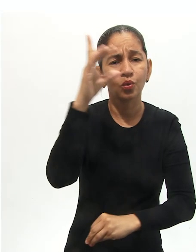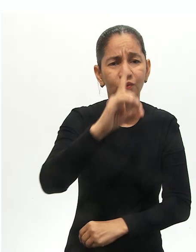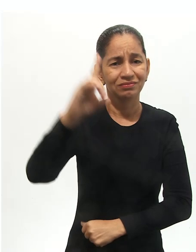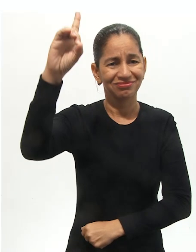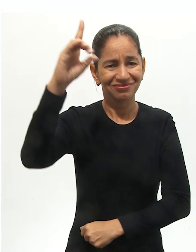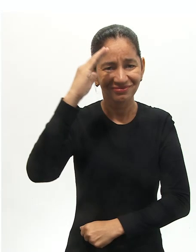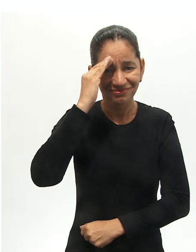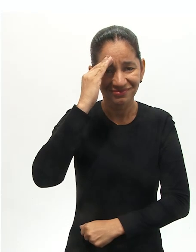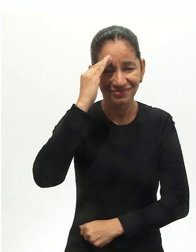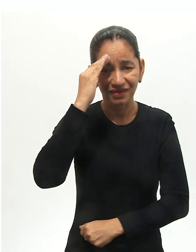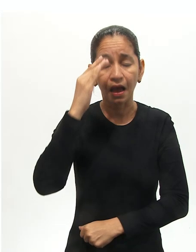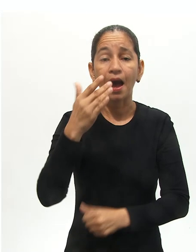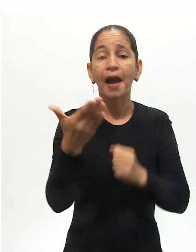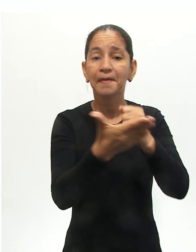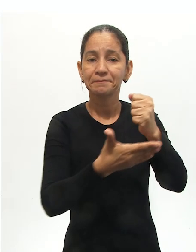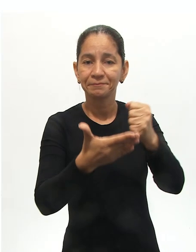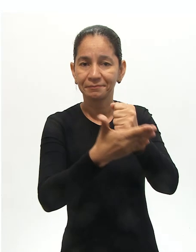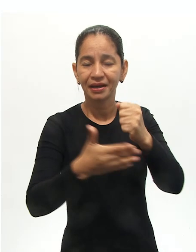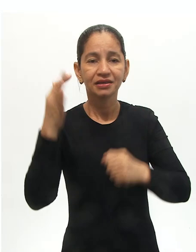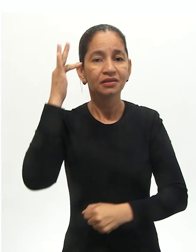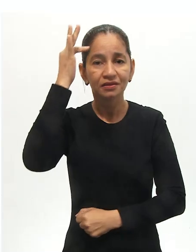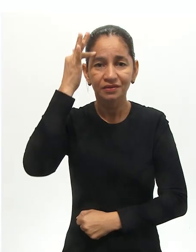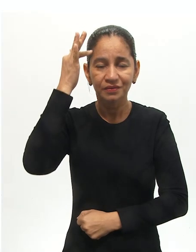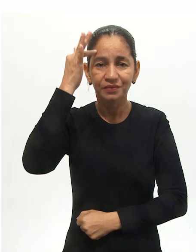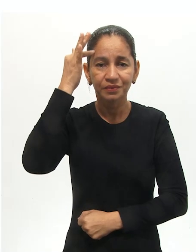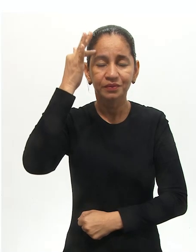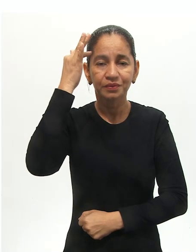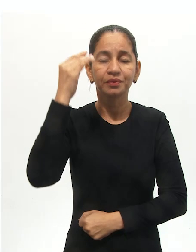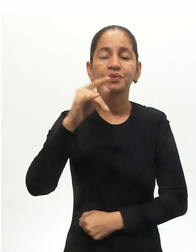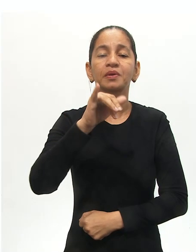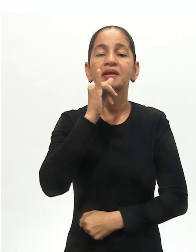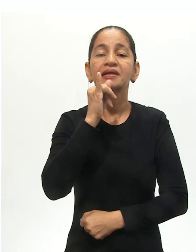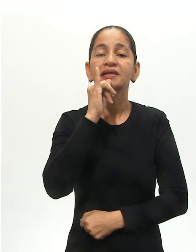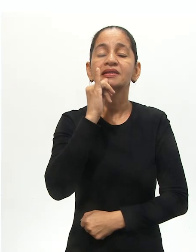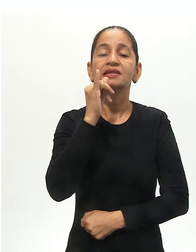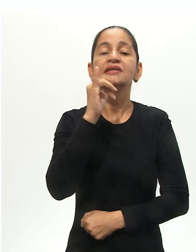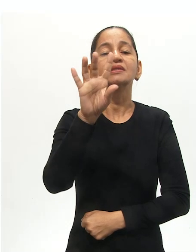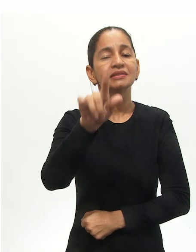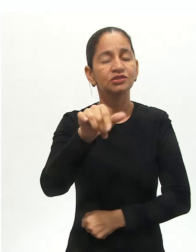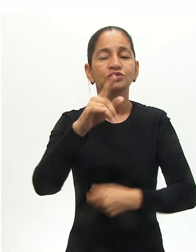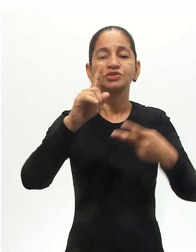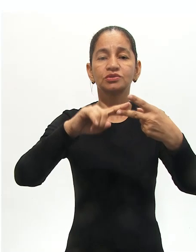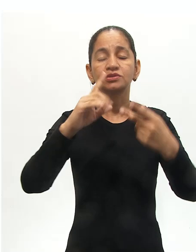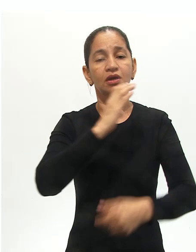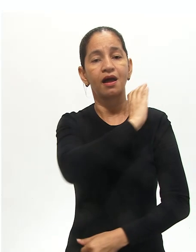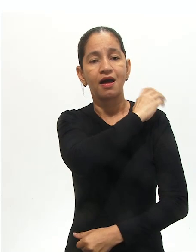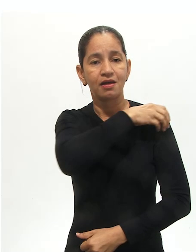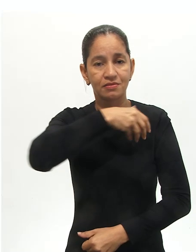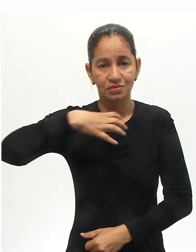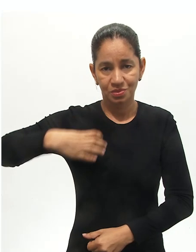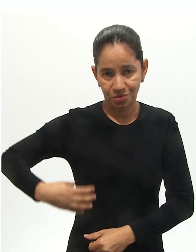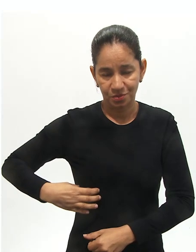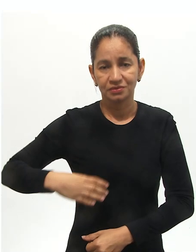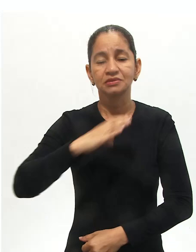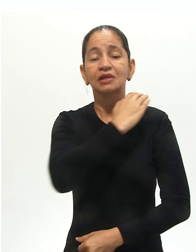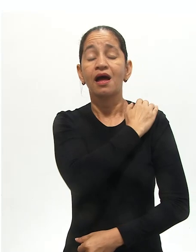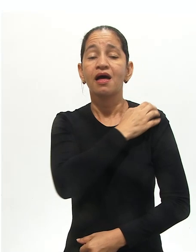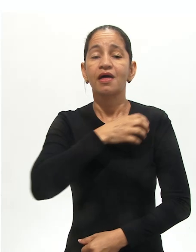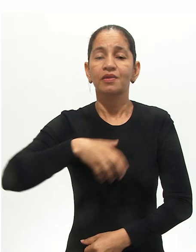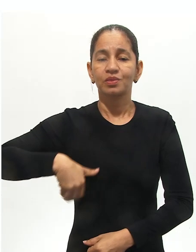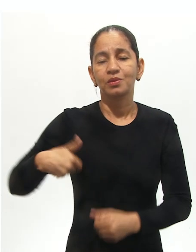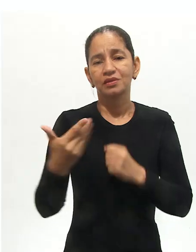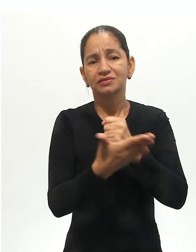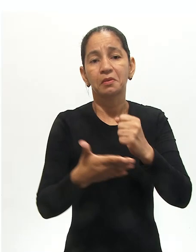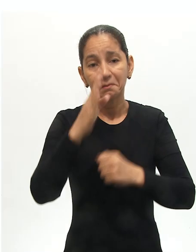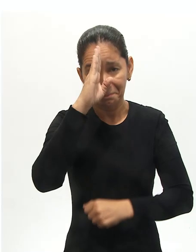Tinha como base filosófica São Tomás de Aquino, o tomismo, Aristóteles, portanto, que está